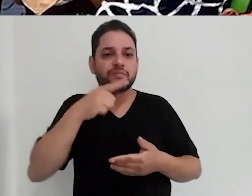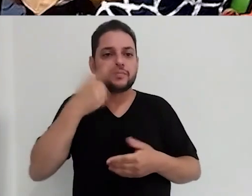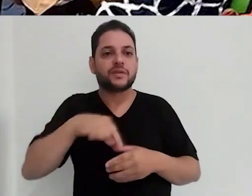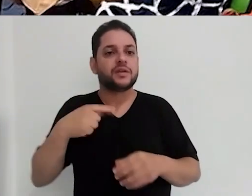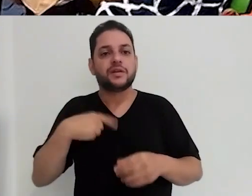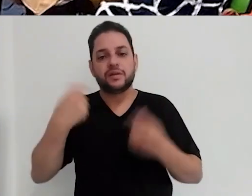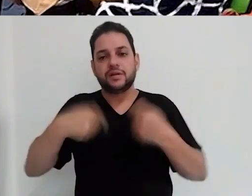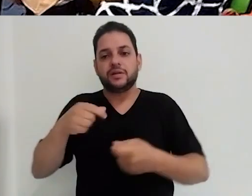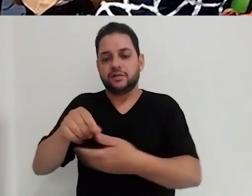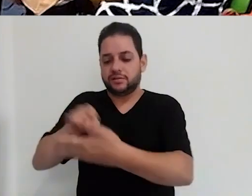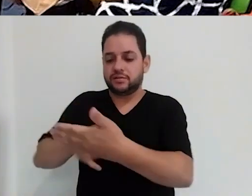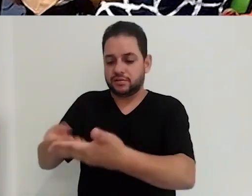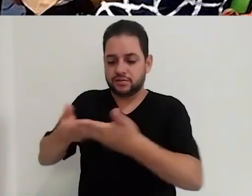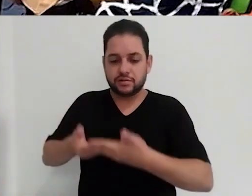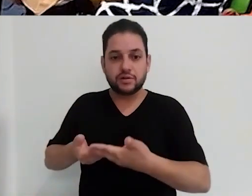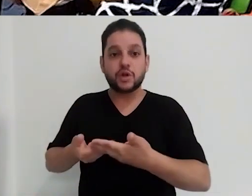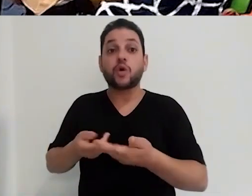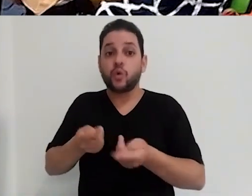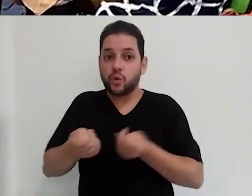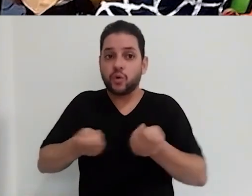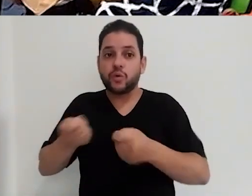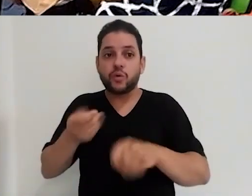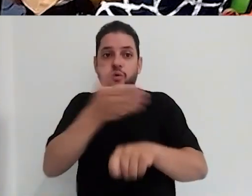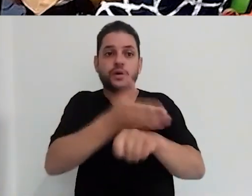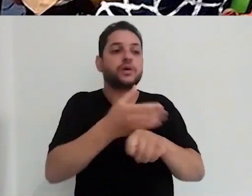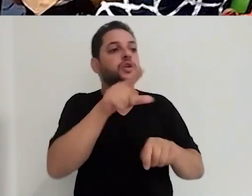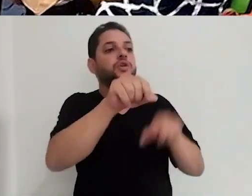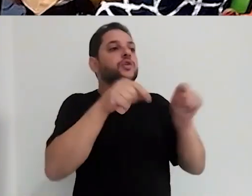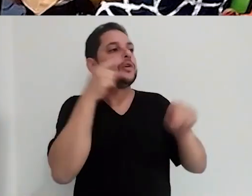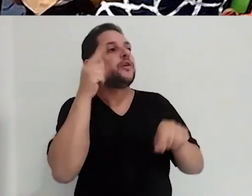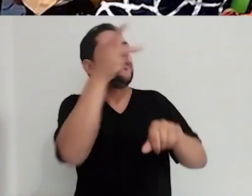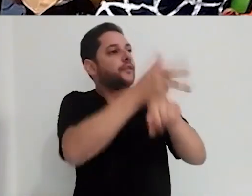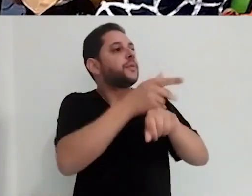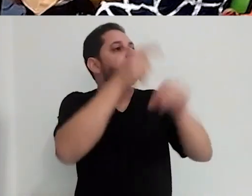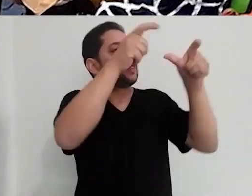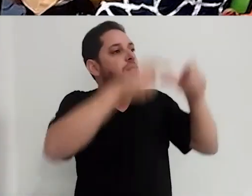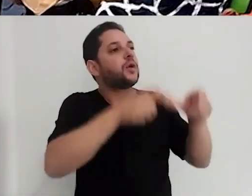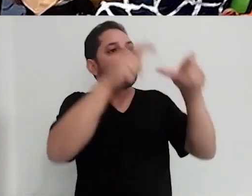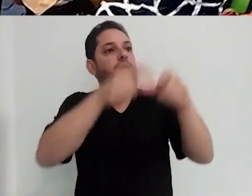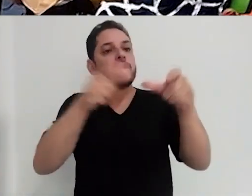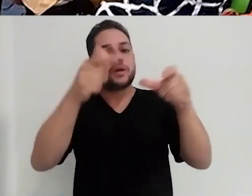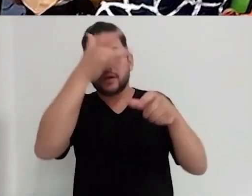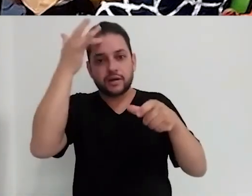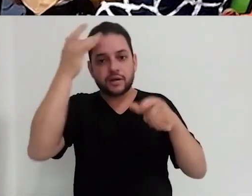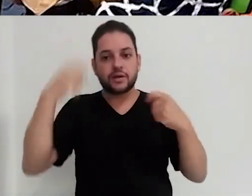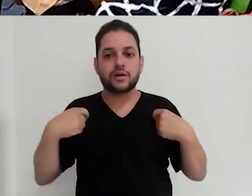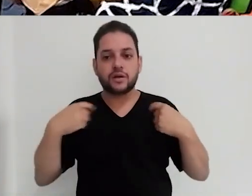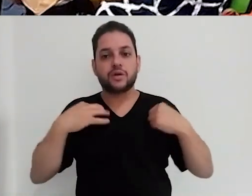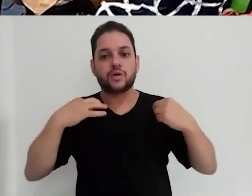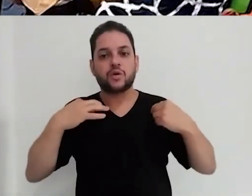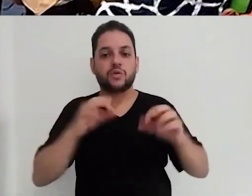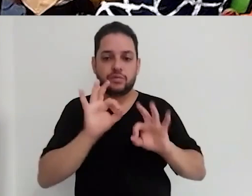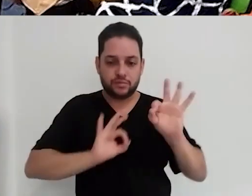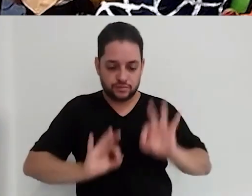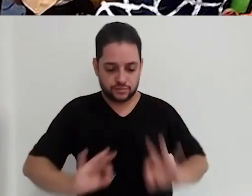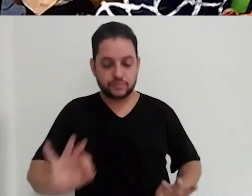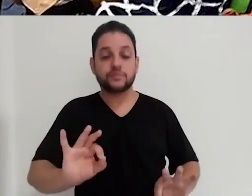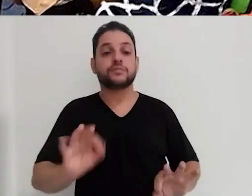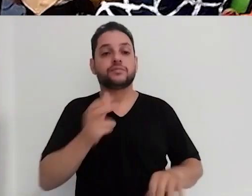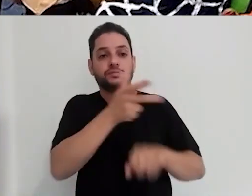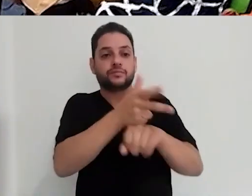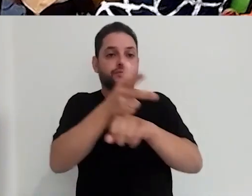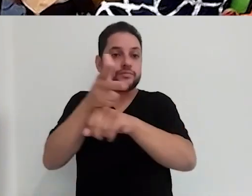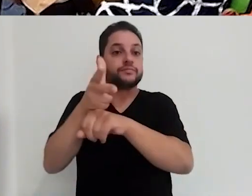É muito controlado, né? Eles escolhem quem você vai filmar, no lugar que você vai filmar, eles vestem a pessoa, eles limpam a pessoa, eles arrumam a pessoa. Então, foi